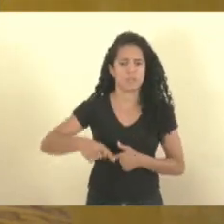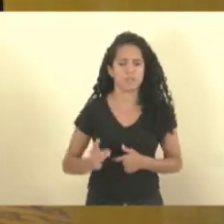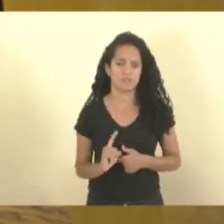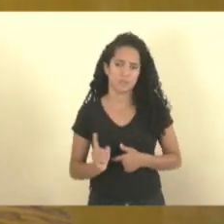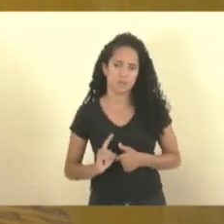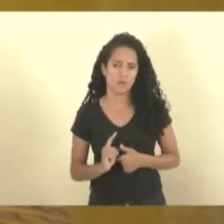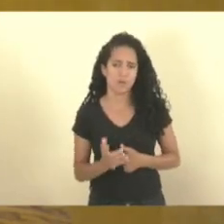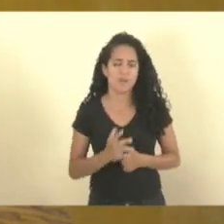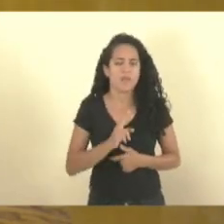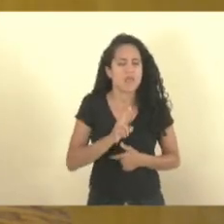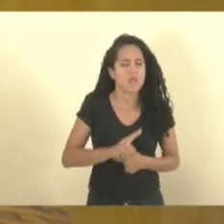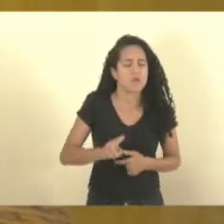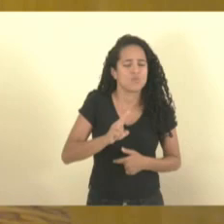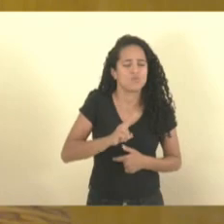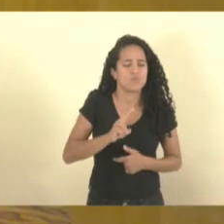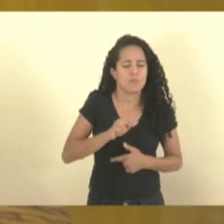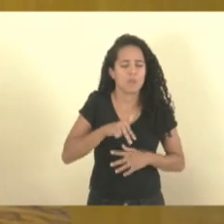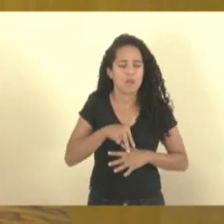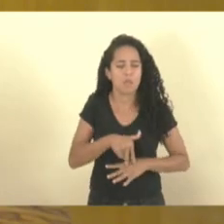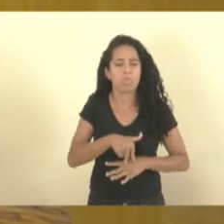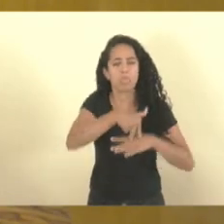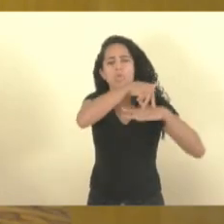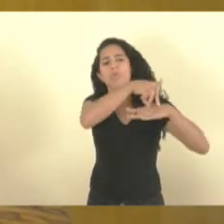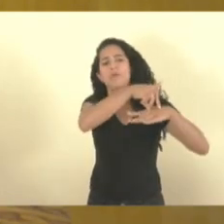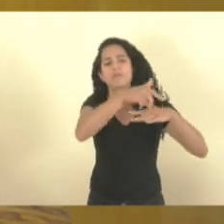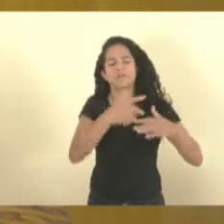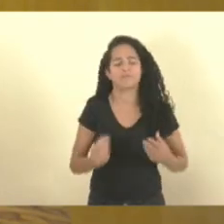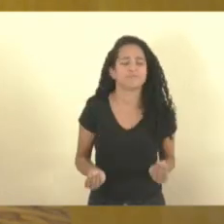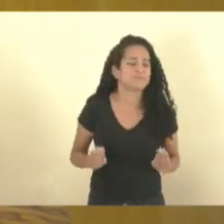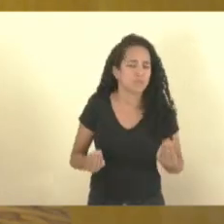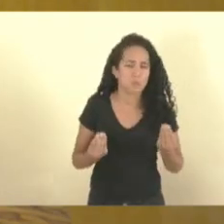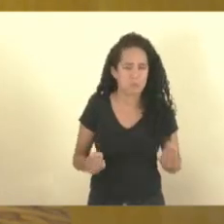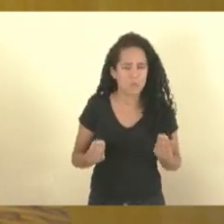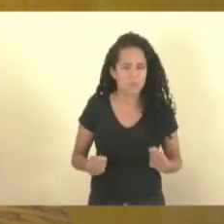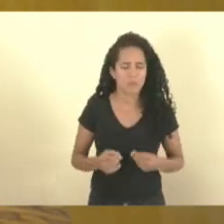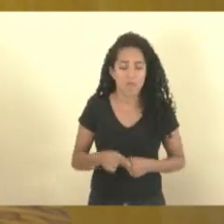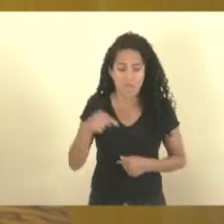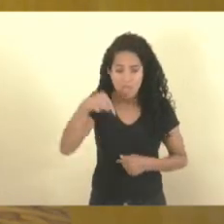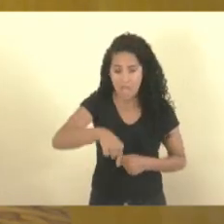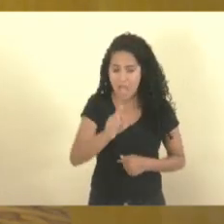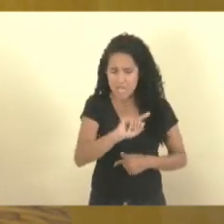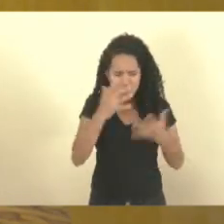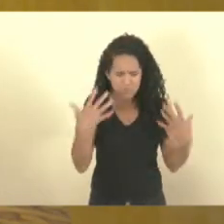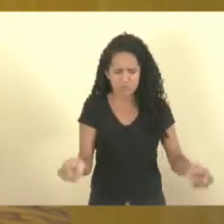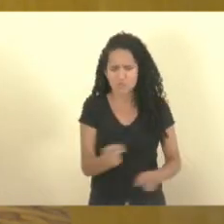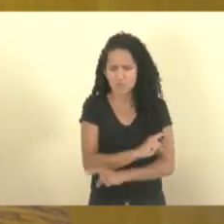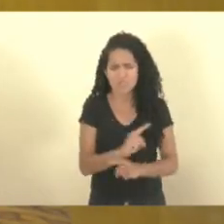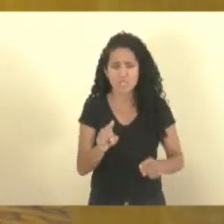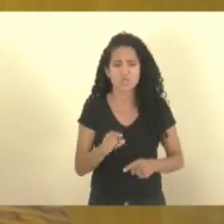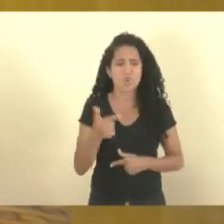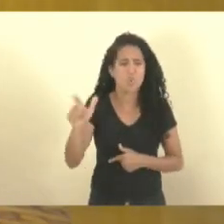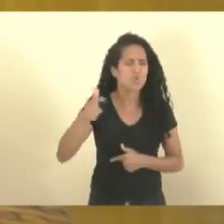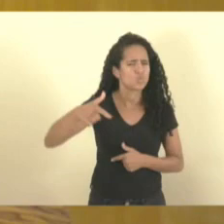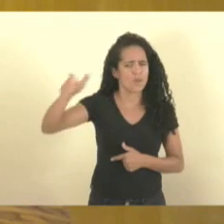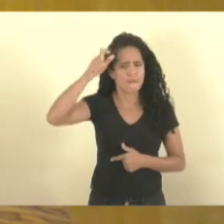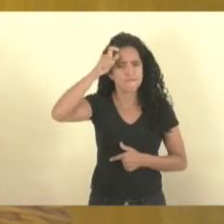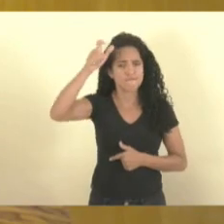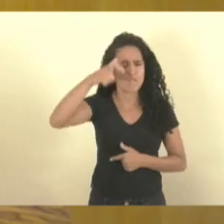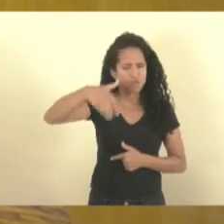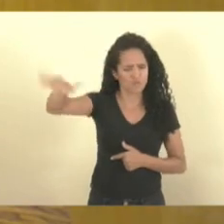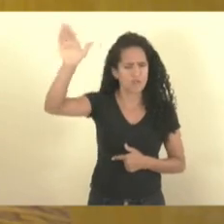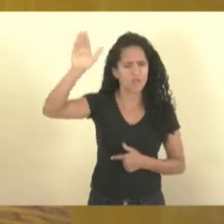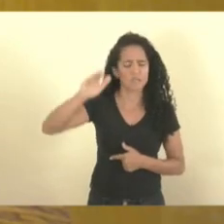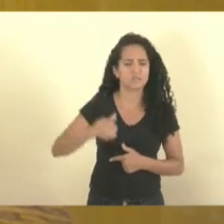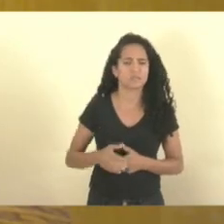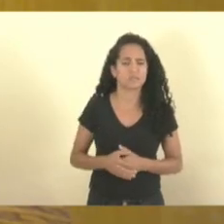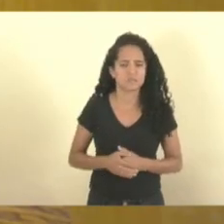para poder se locupletar lá na frente. Vão se locupletar nos quintos dos infernos. Essa que é a verdade.